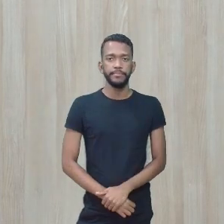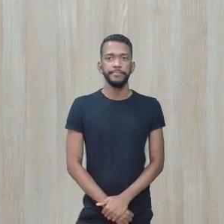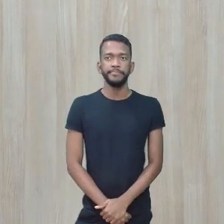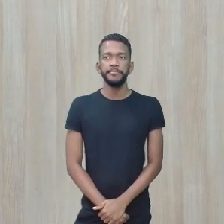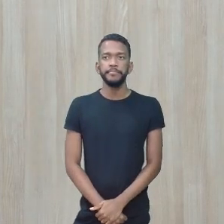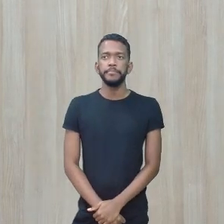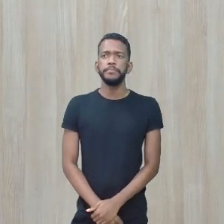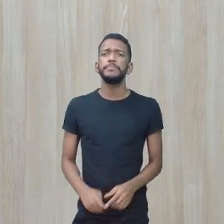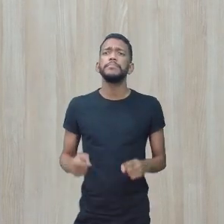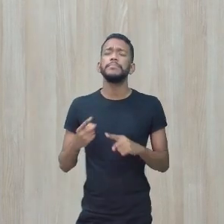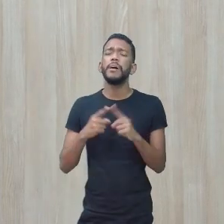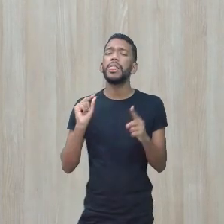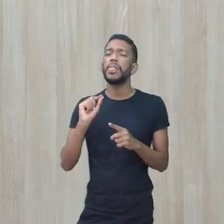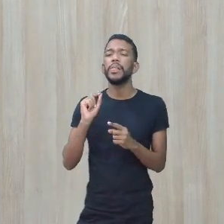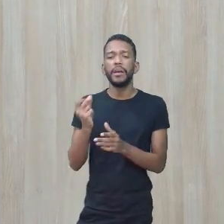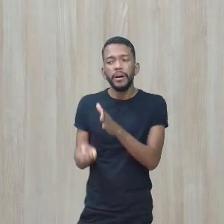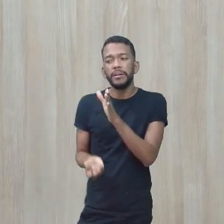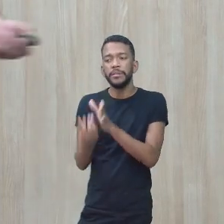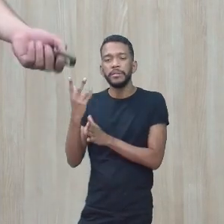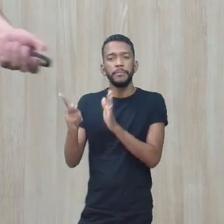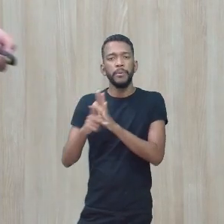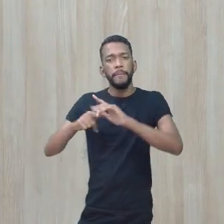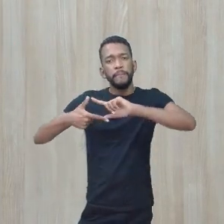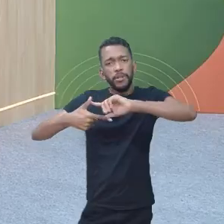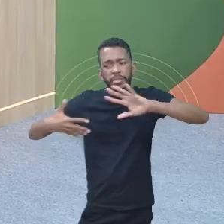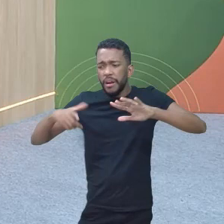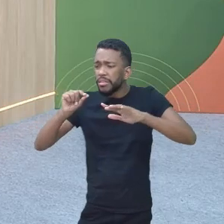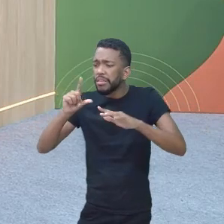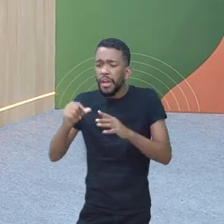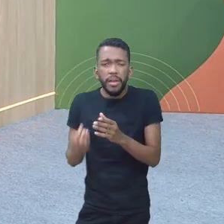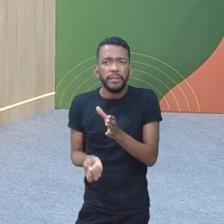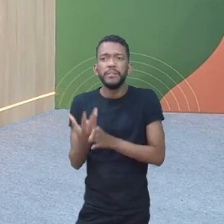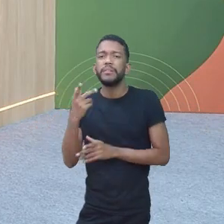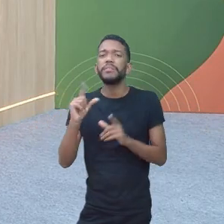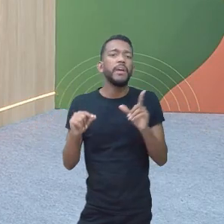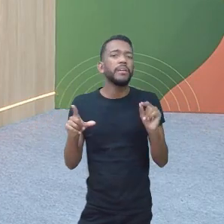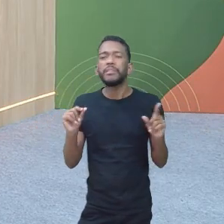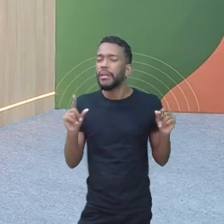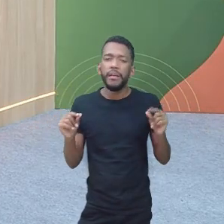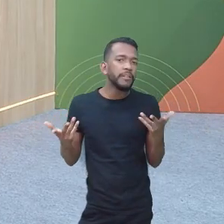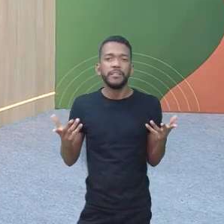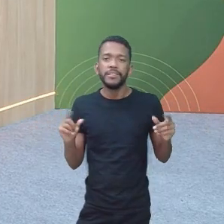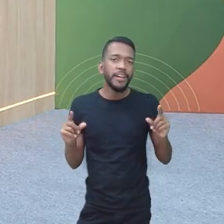Mas quem inventou os Jogos Olímpicos da Era Moderna? Quem?